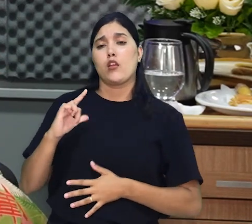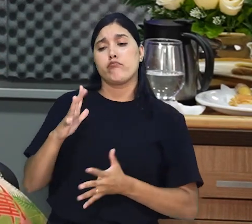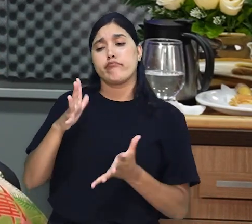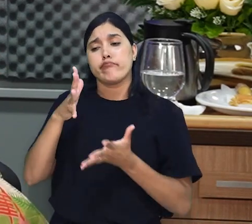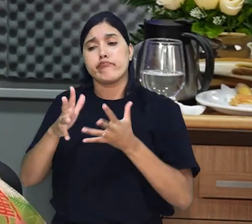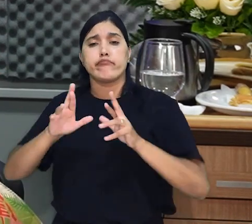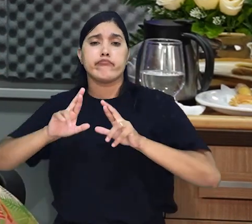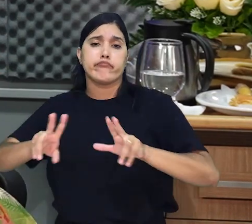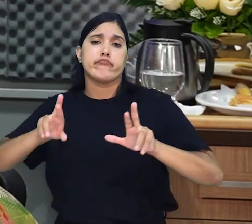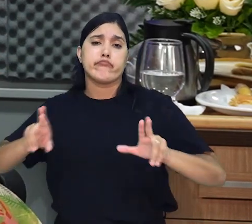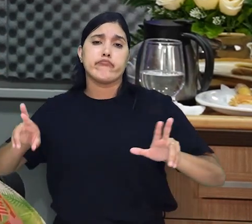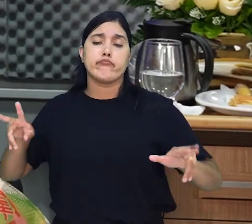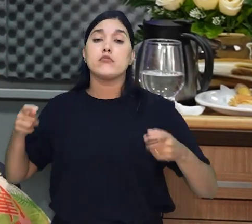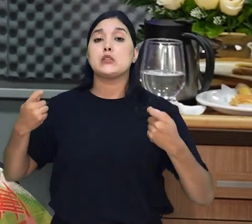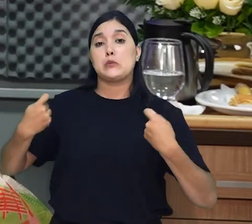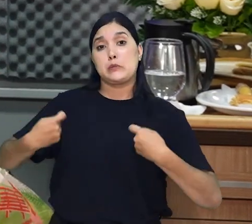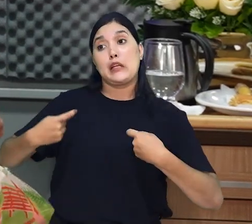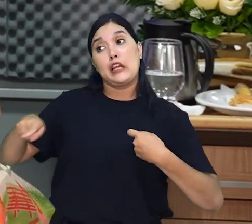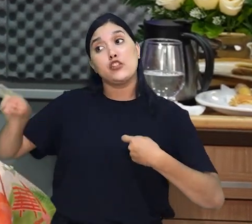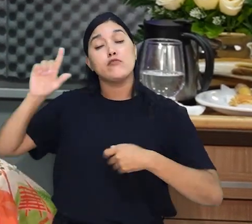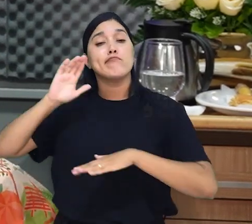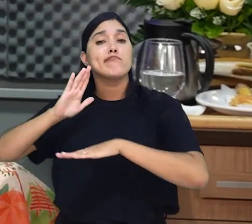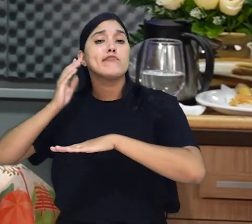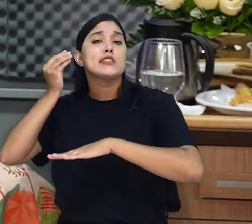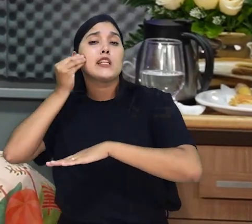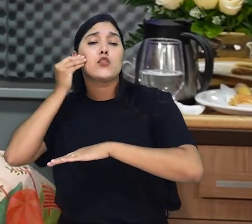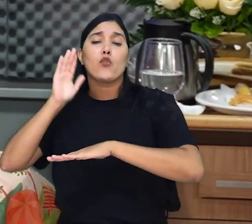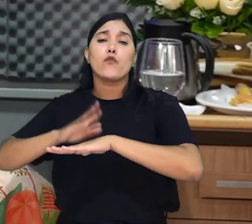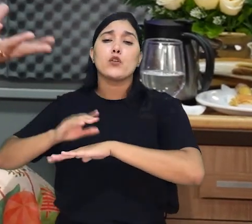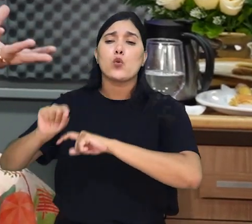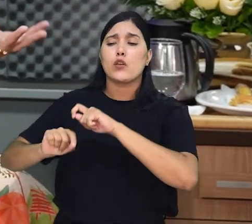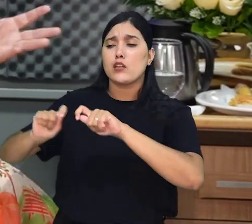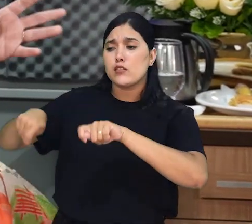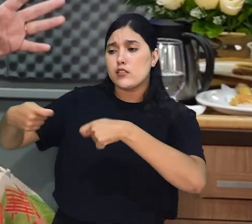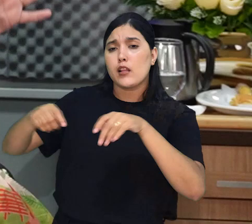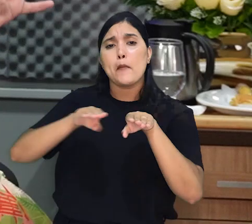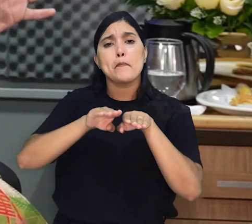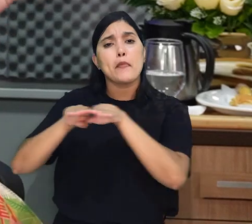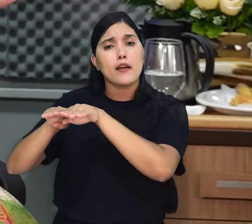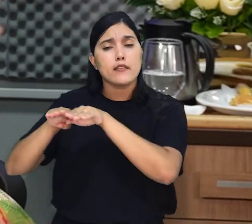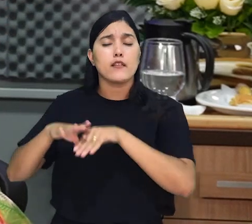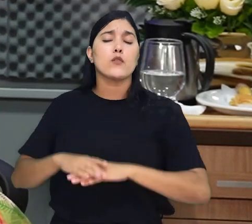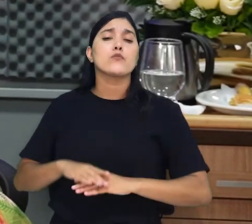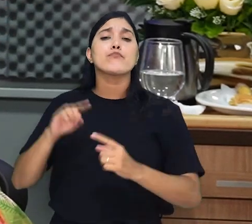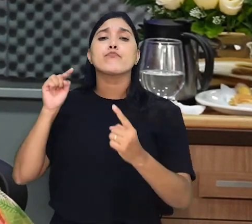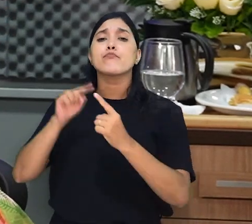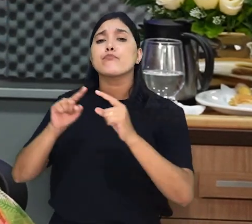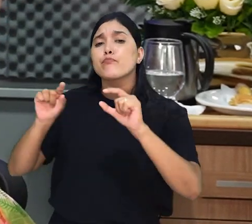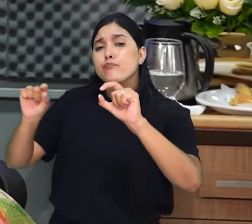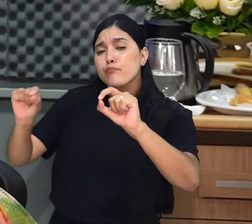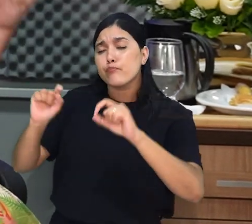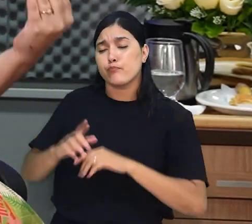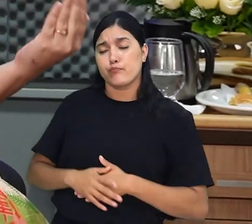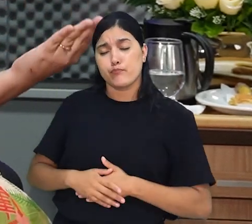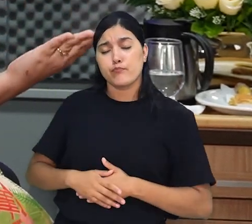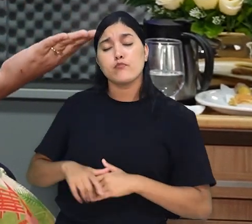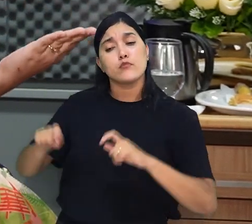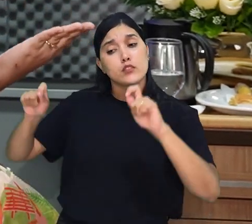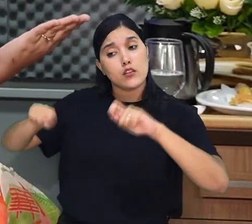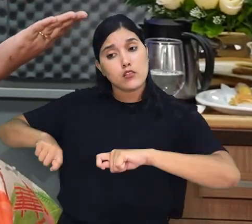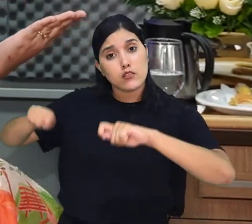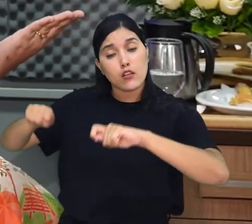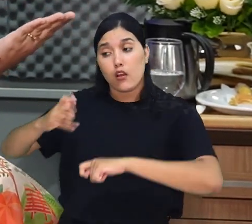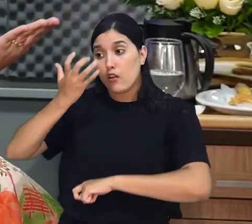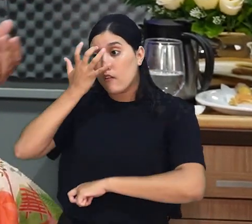reuniões, né, que vai envolver aí idiomas diferentes, sinais diferentes. Então, eles tentaram fazer como se fossem sinais